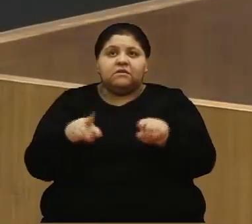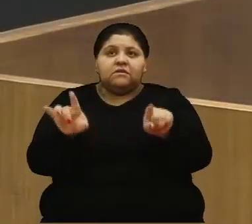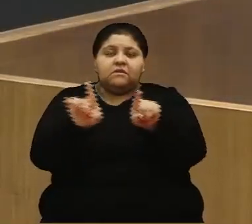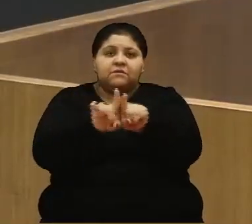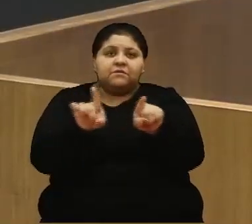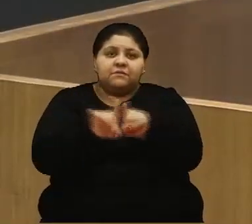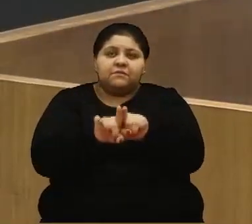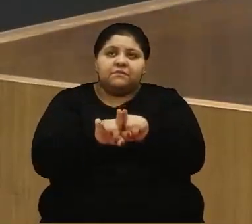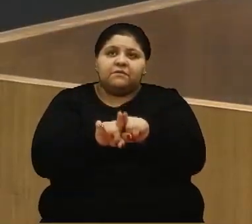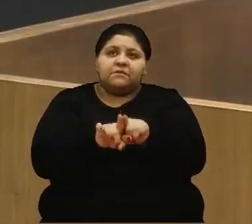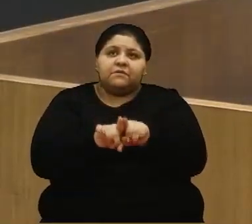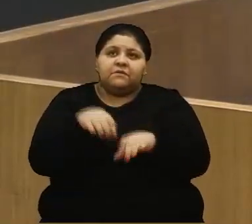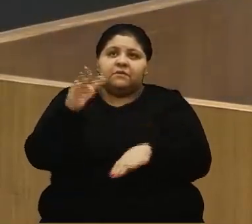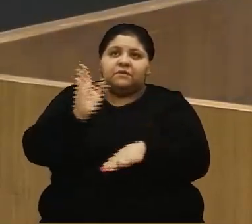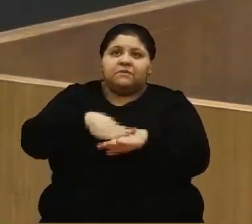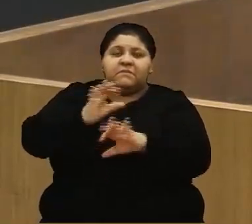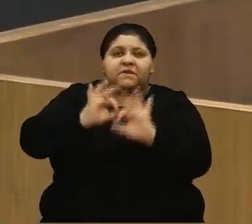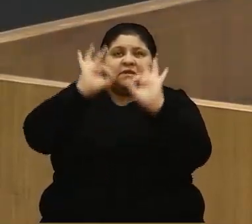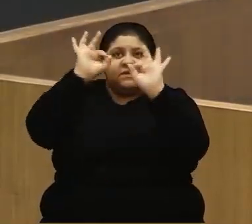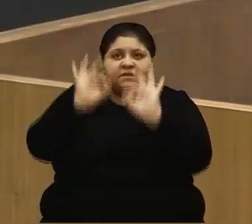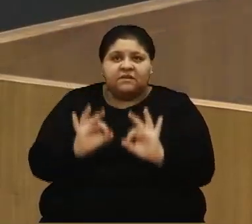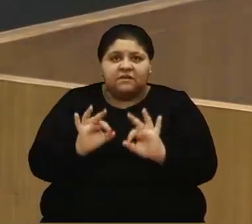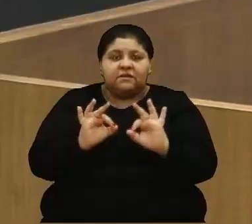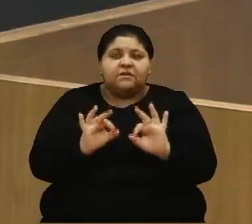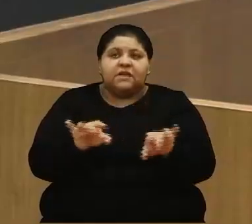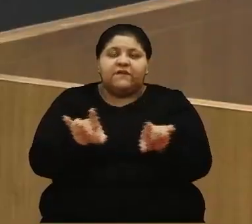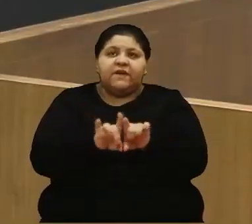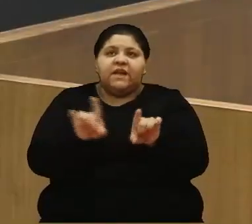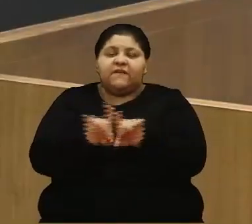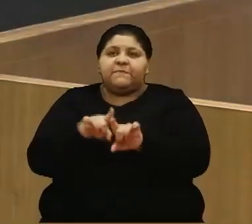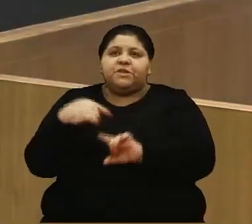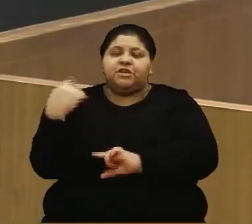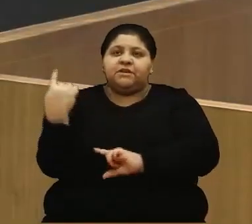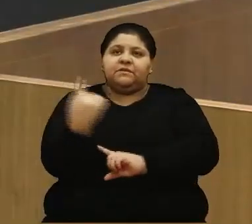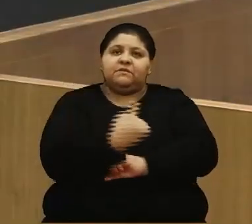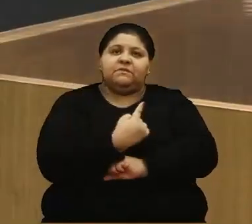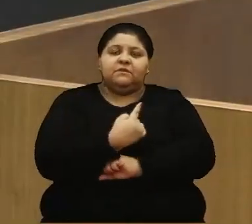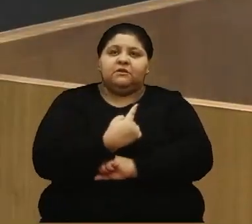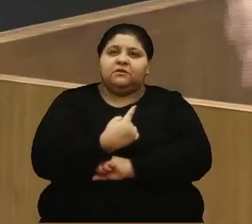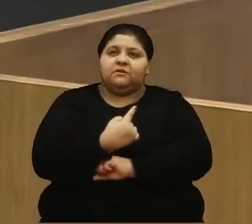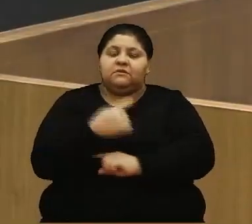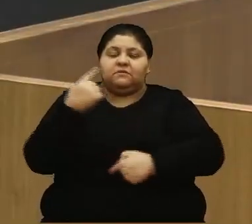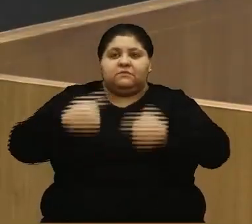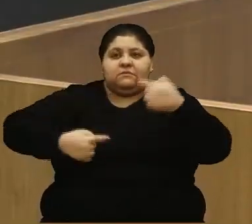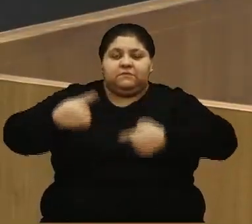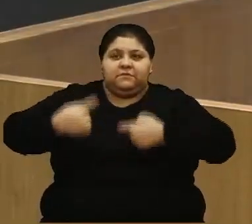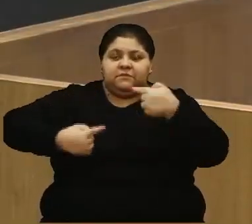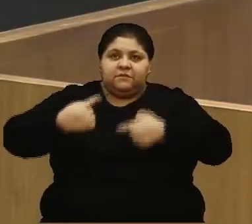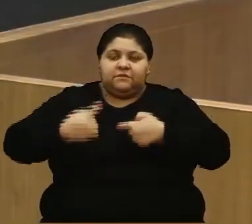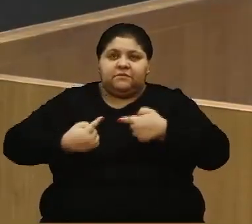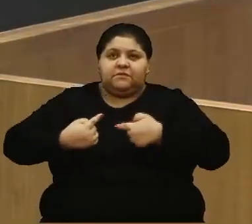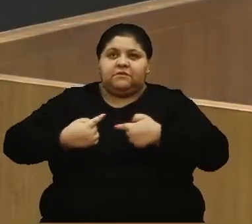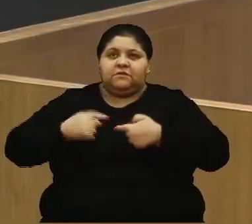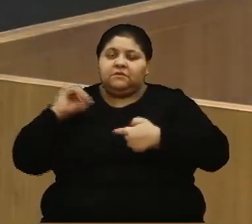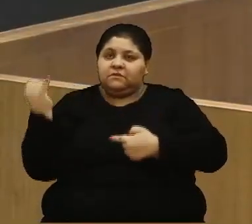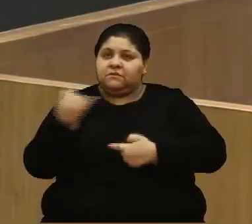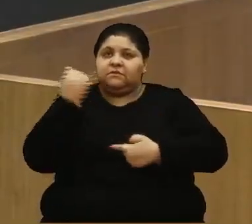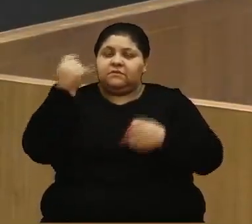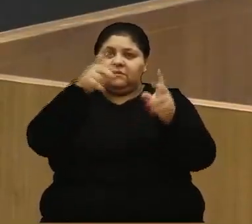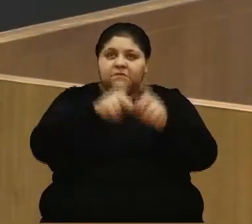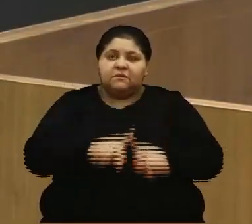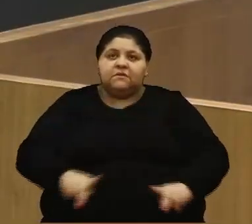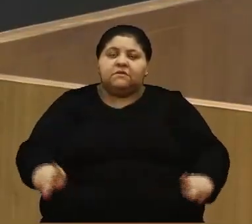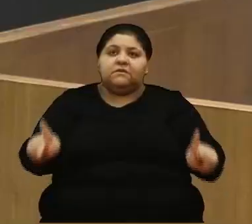teríamos mais coerência. Assim, nós teríamos mais condições de debater de fato o que é importante para a nossa